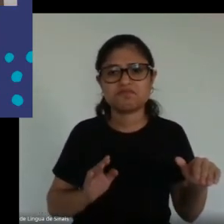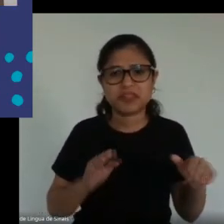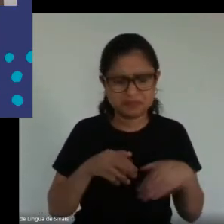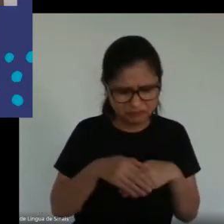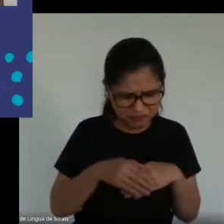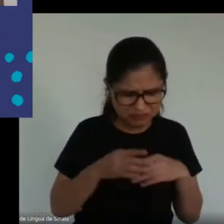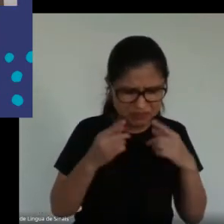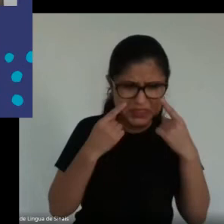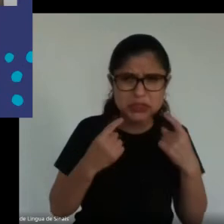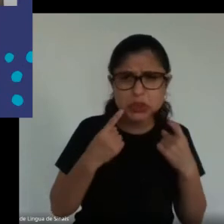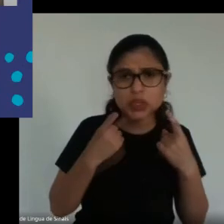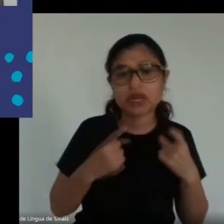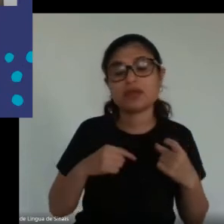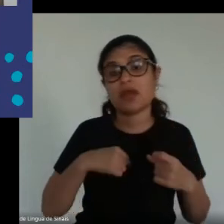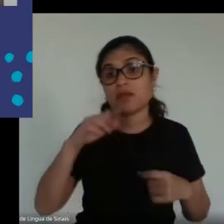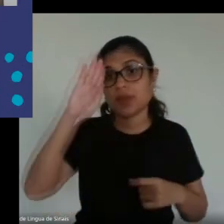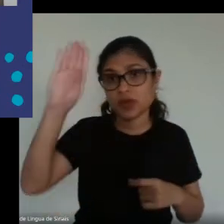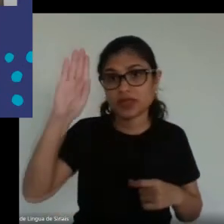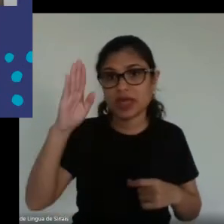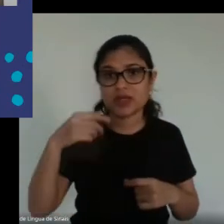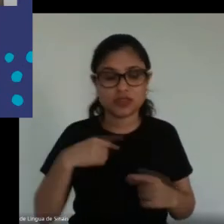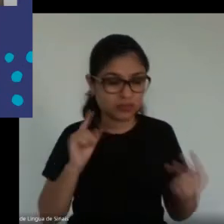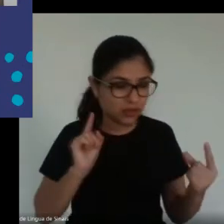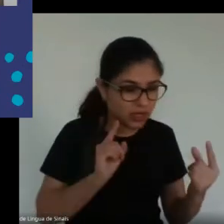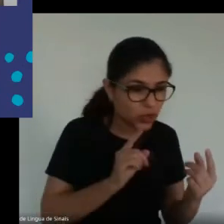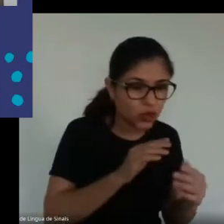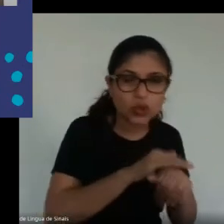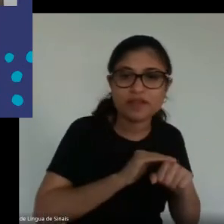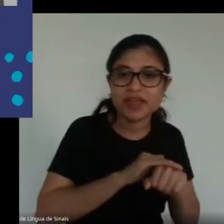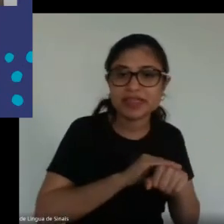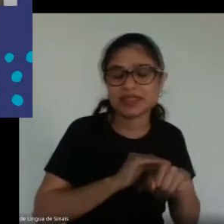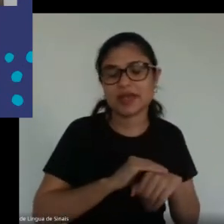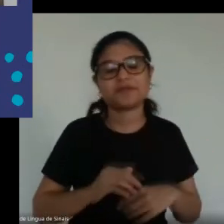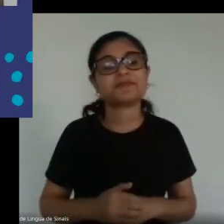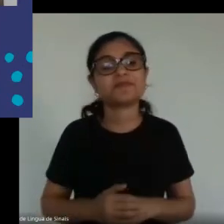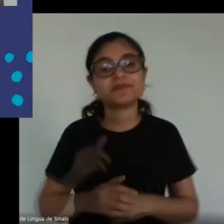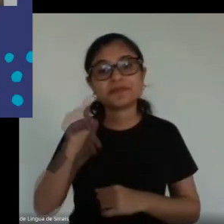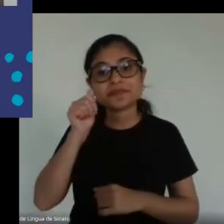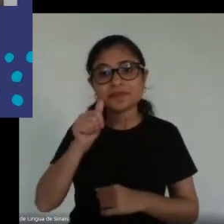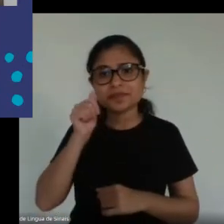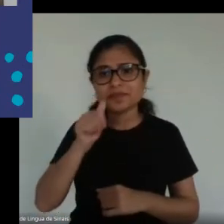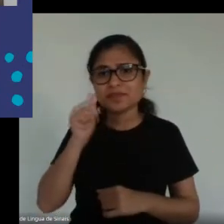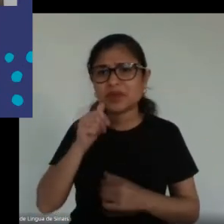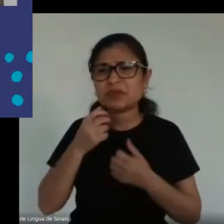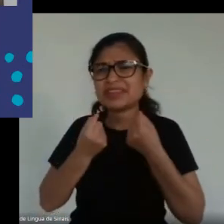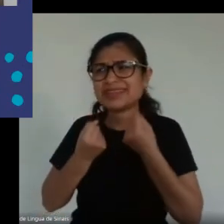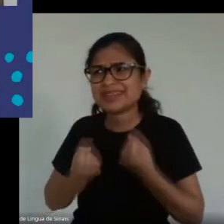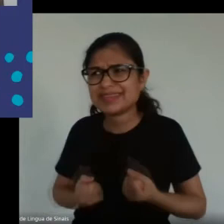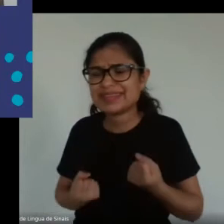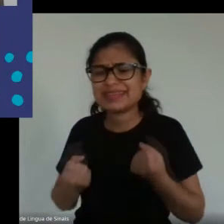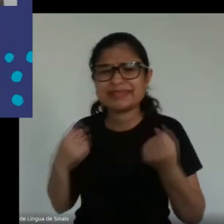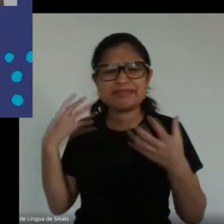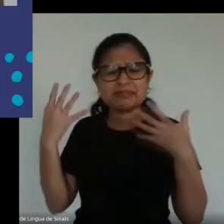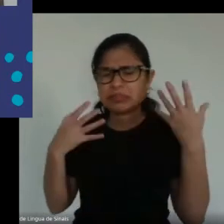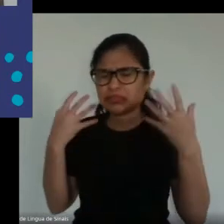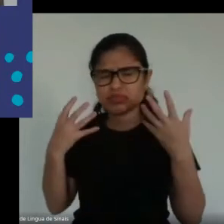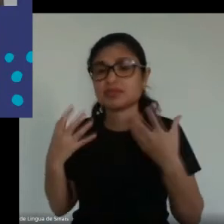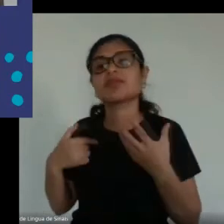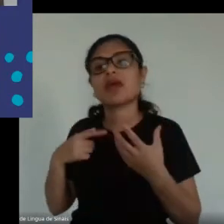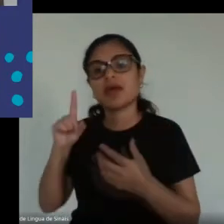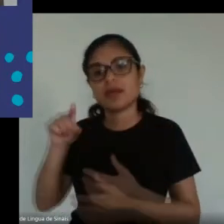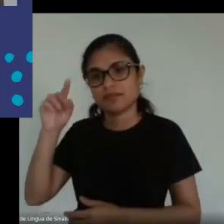chorando, a prioridade. Vamos lá conversar com essa criança. Uma mulher sobrecarregada, se descabelando, para mim, é